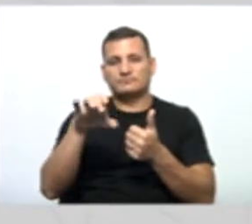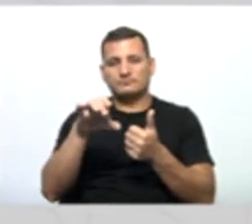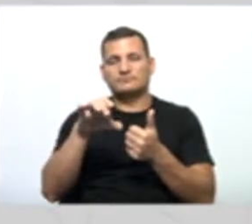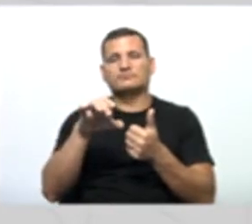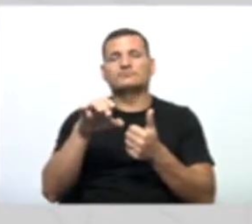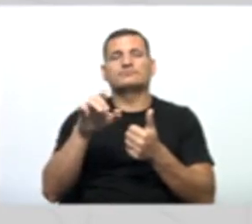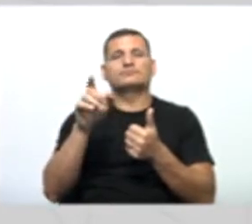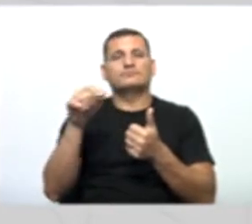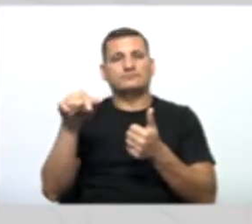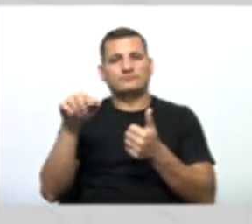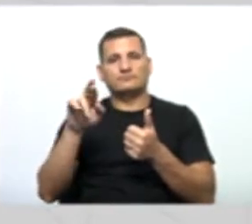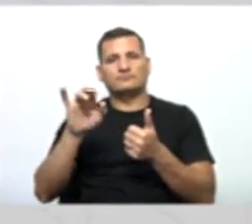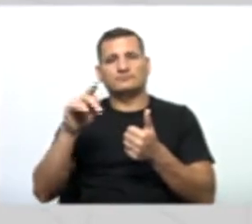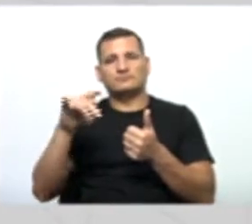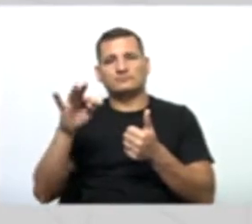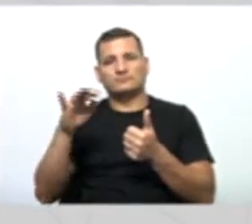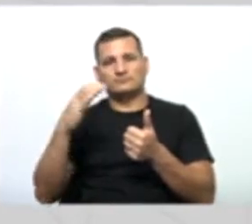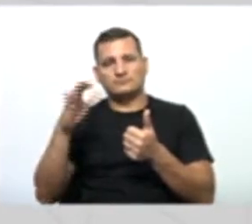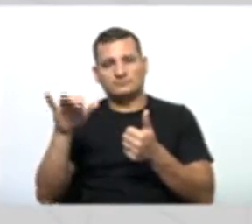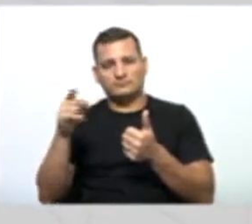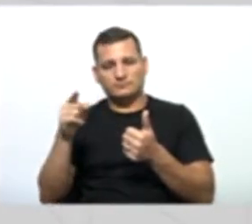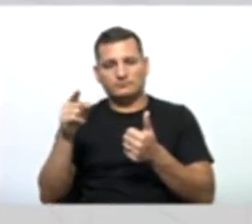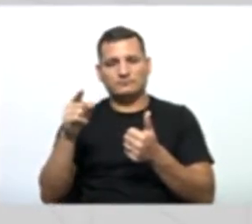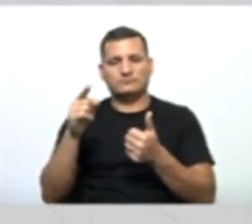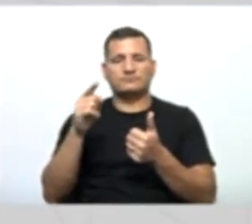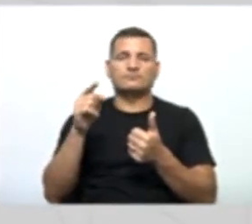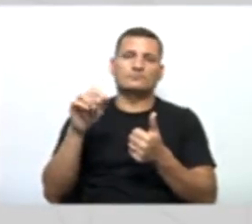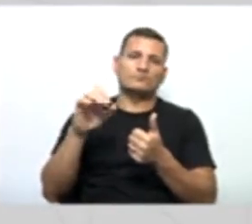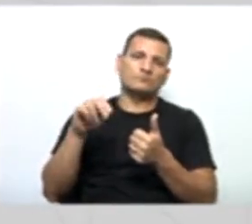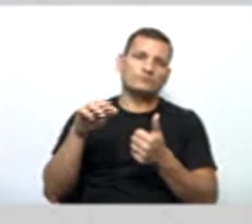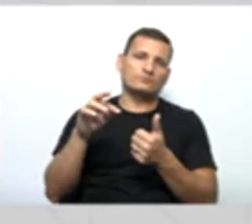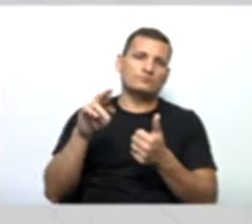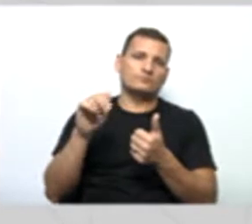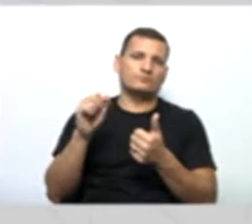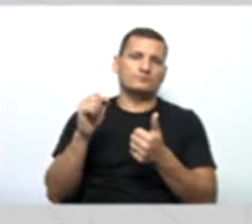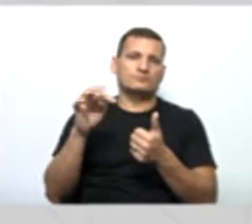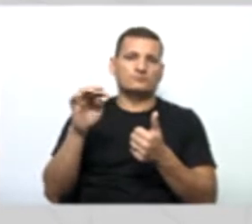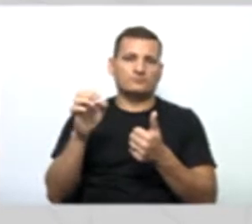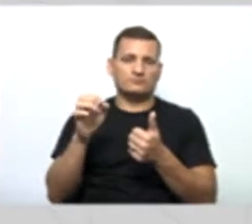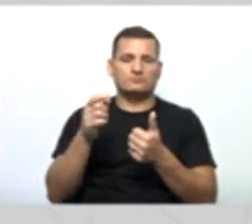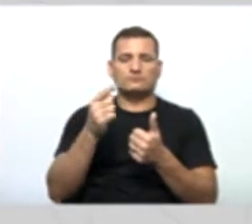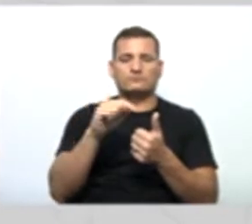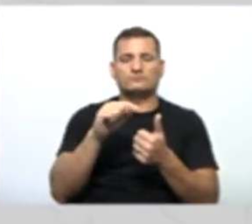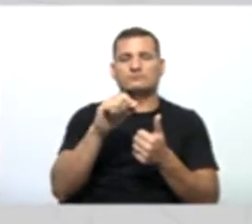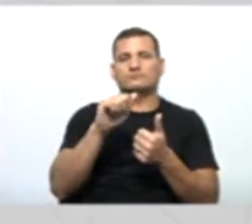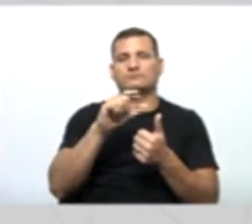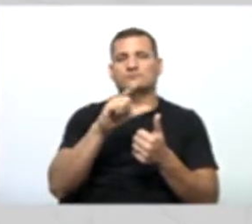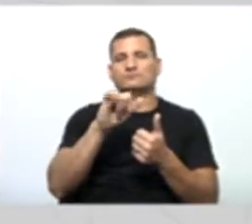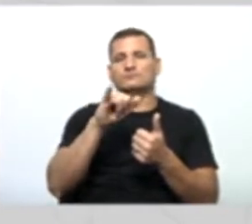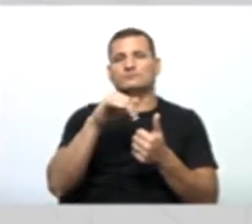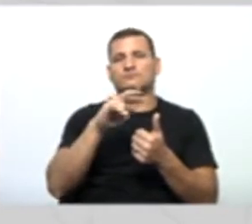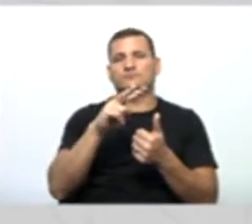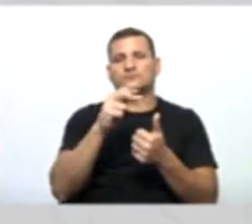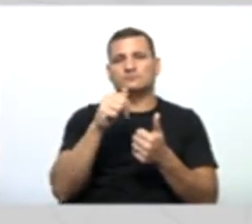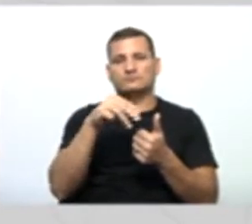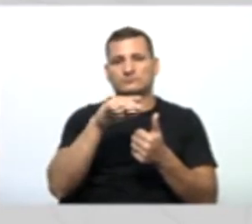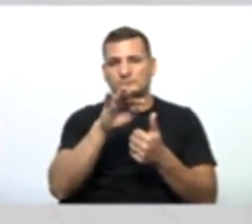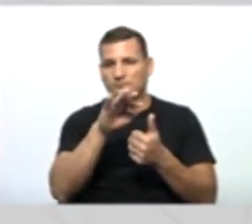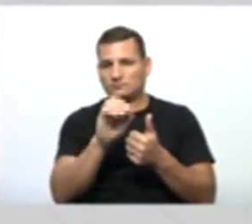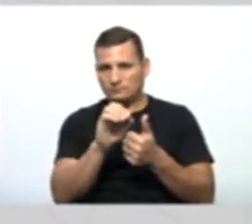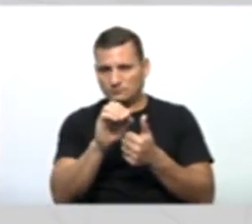repetição, contraste e o alinhamento. Veja bem aqui, gente,